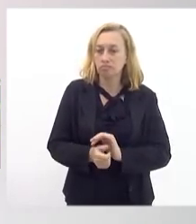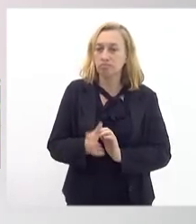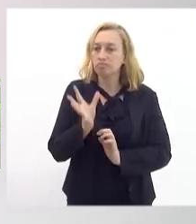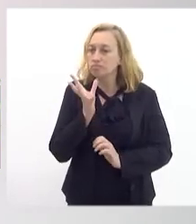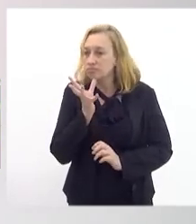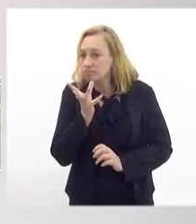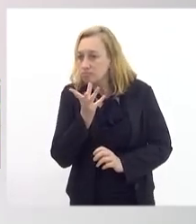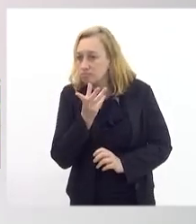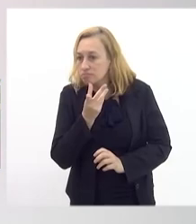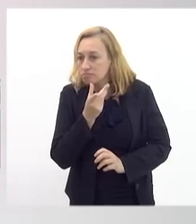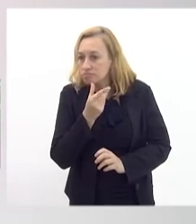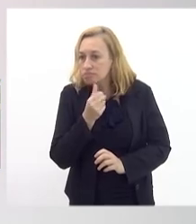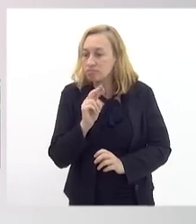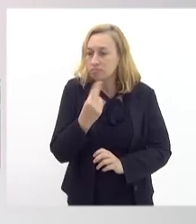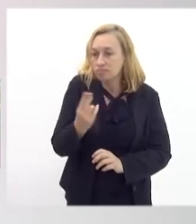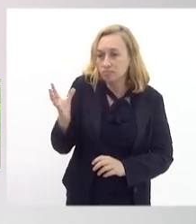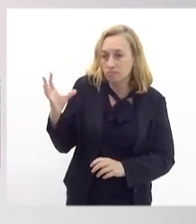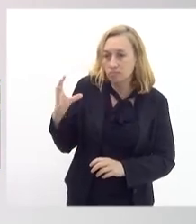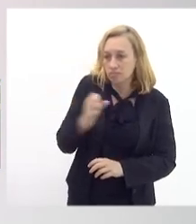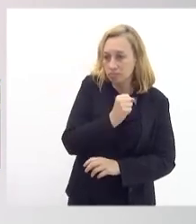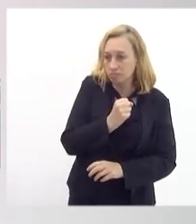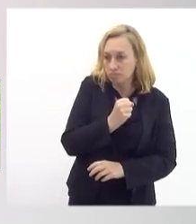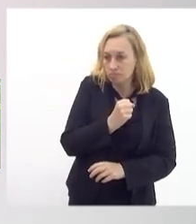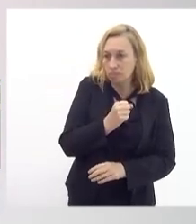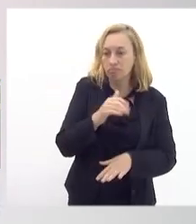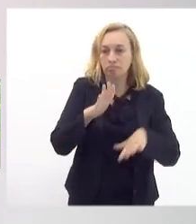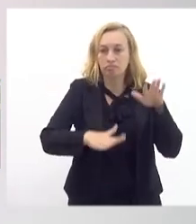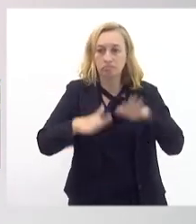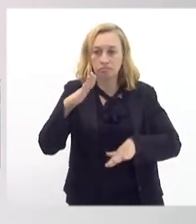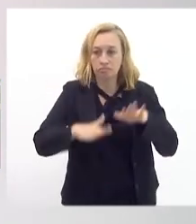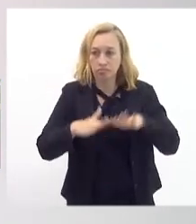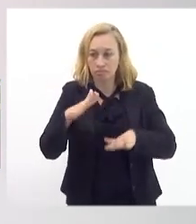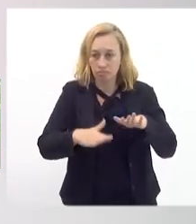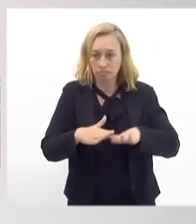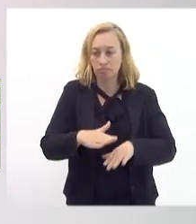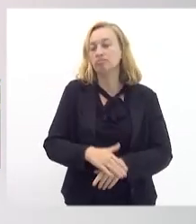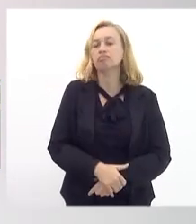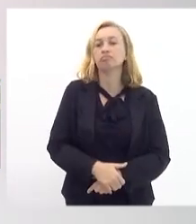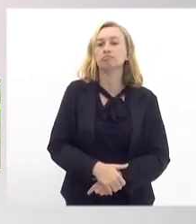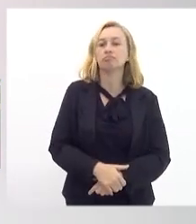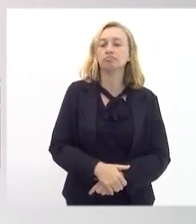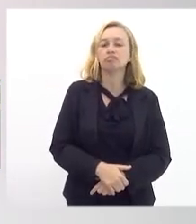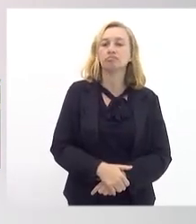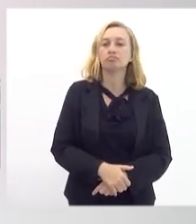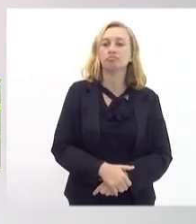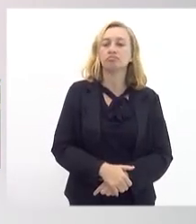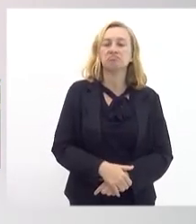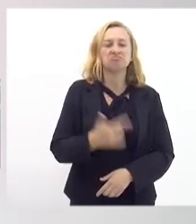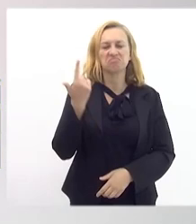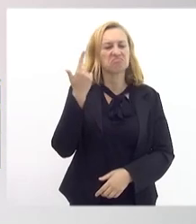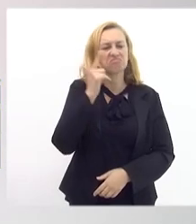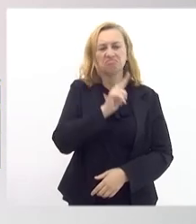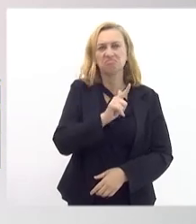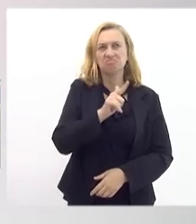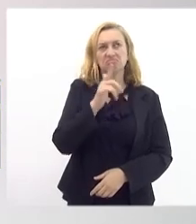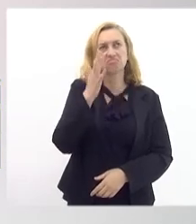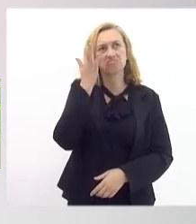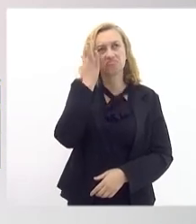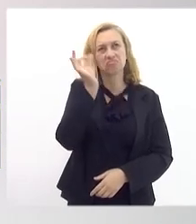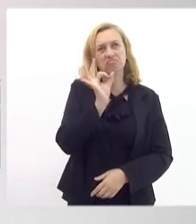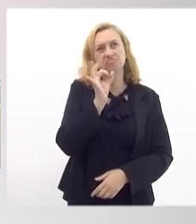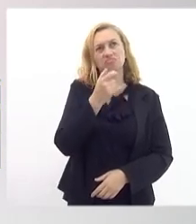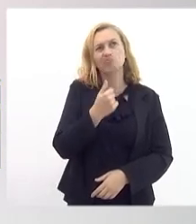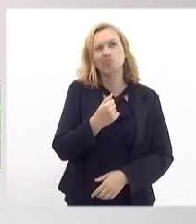ou mais aceleradamente dependendo das condições o que eu não consigo entender